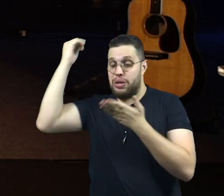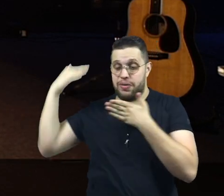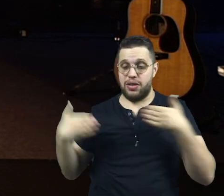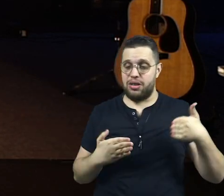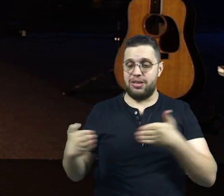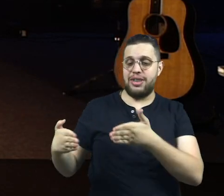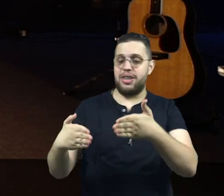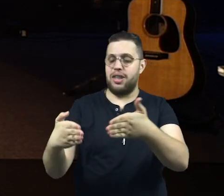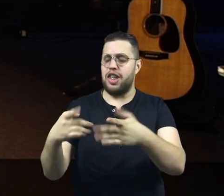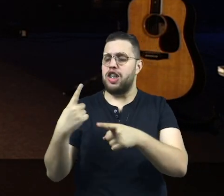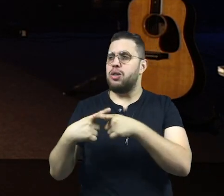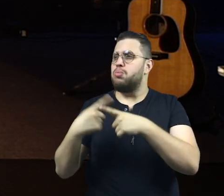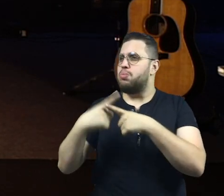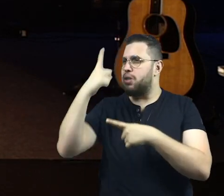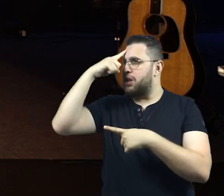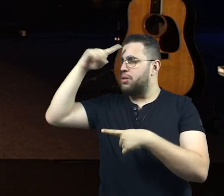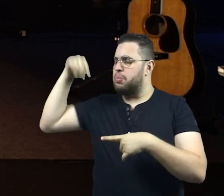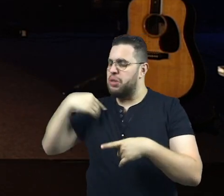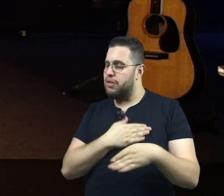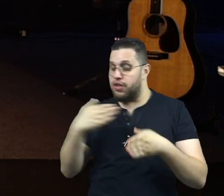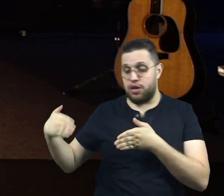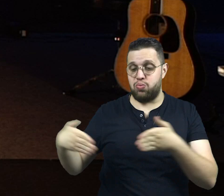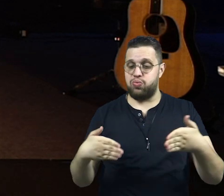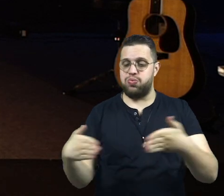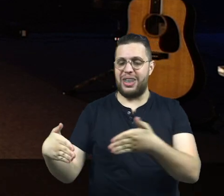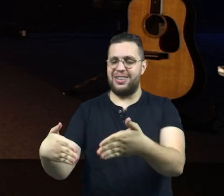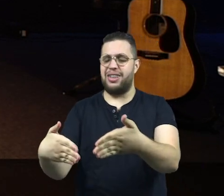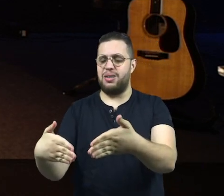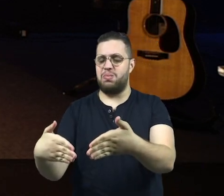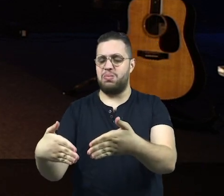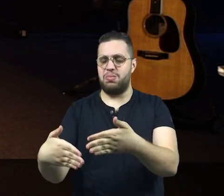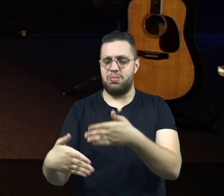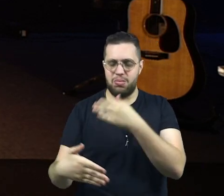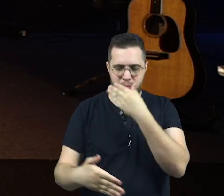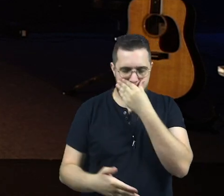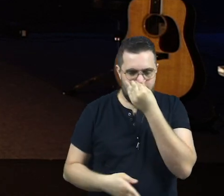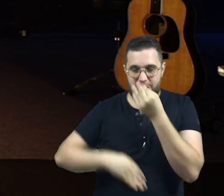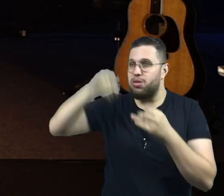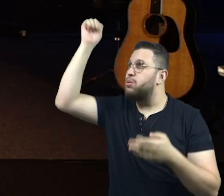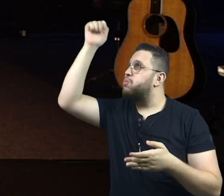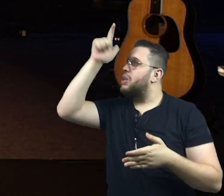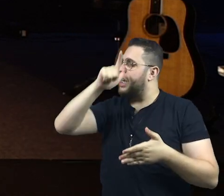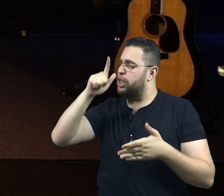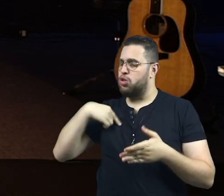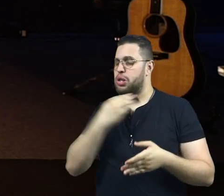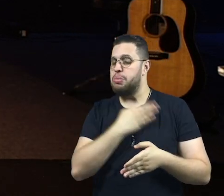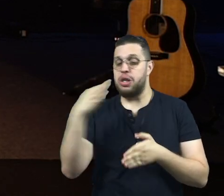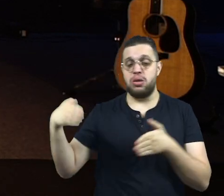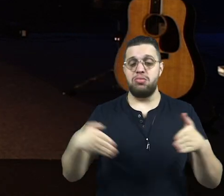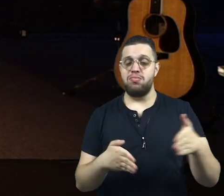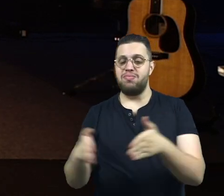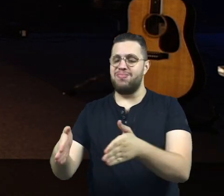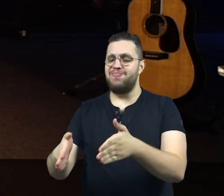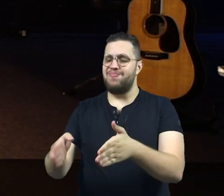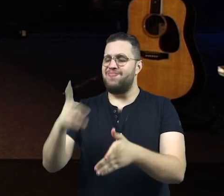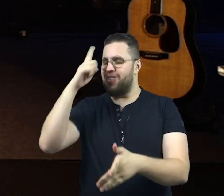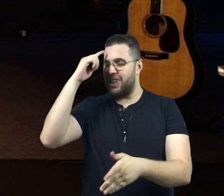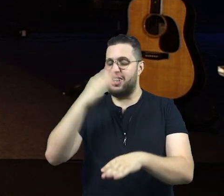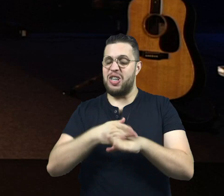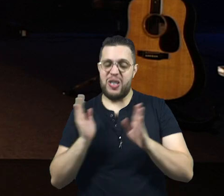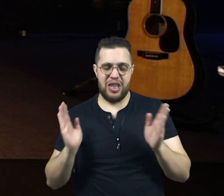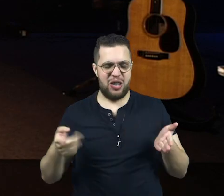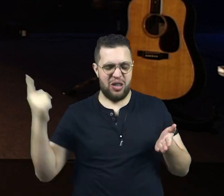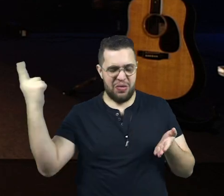porque a tua palavra é lâmpada para os nossos pés e luz para o nosso caminho, Senhor. Venha, Deus, neste tempo